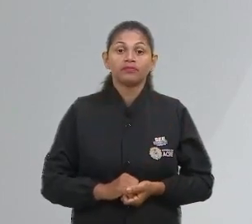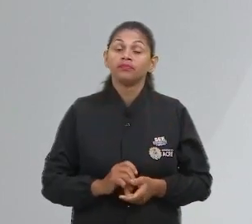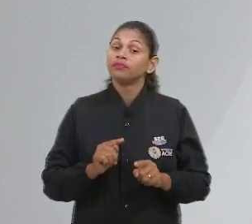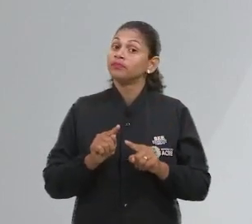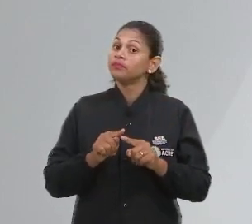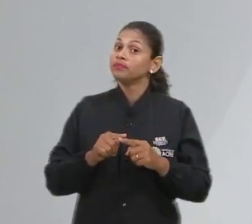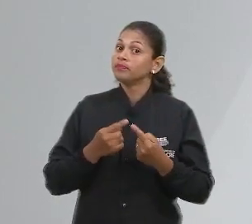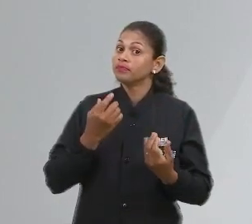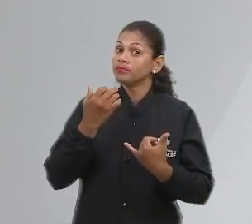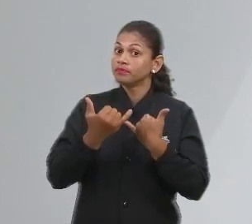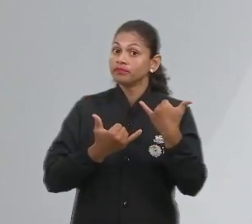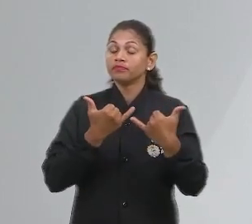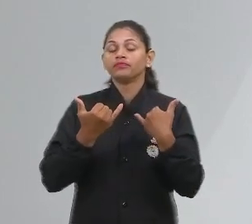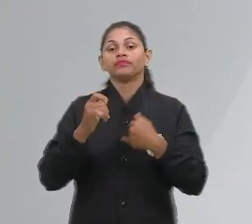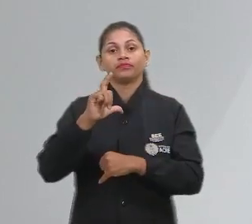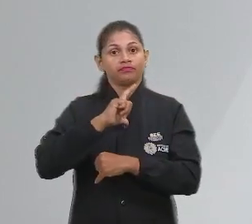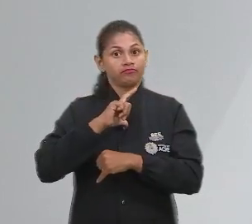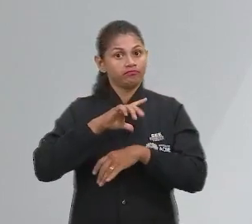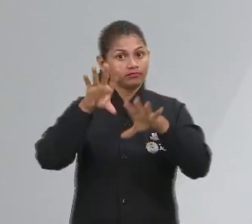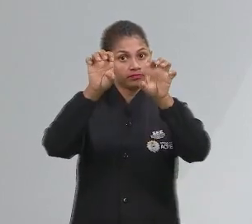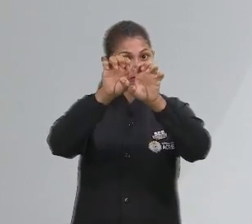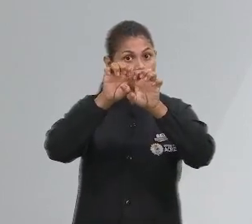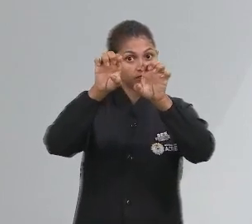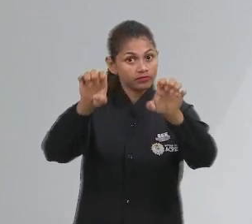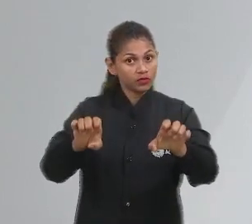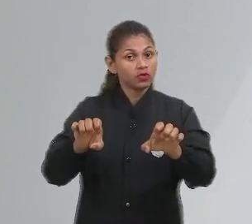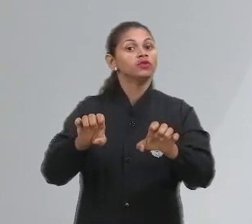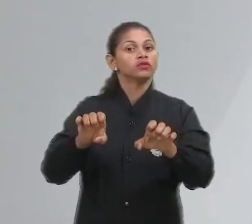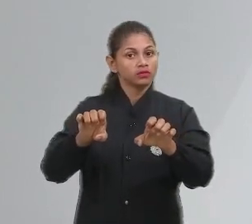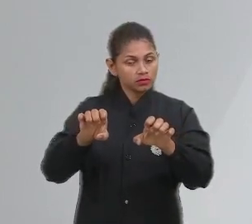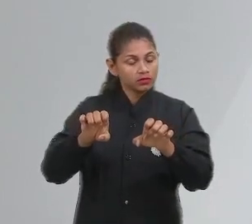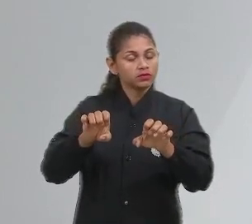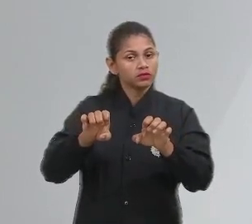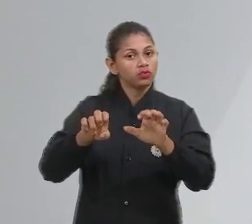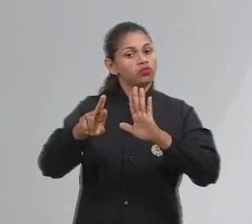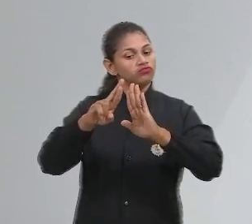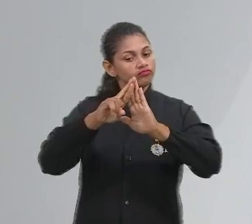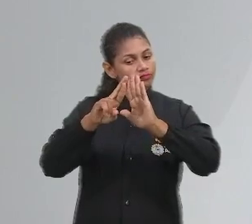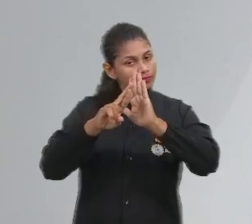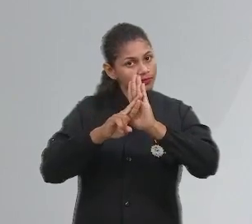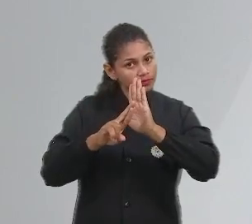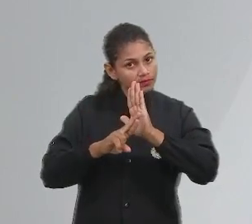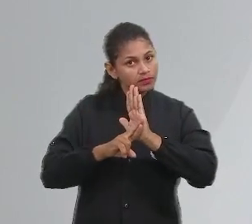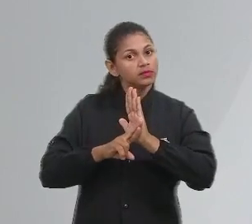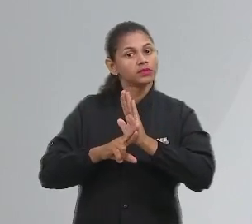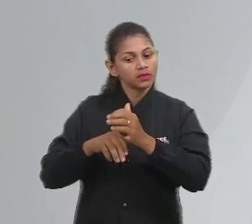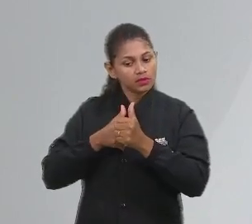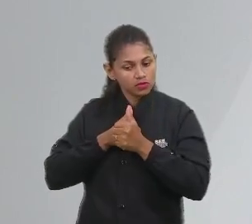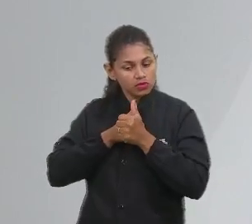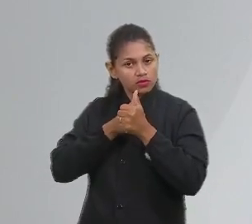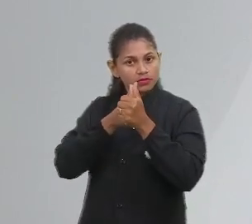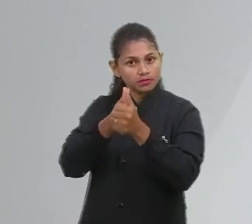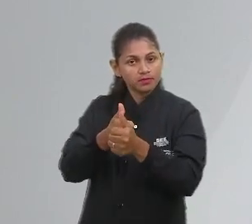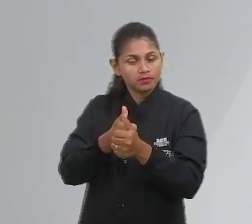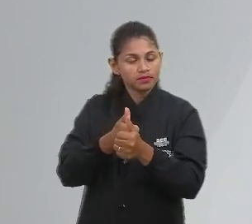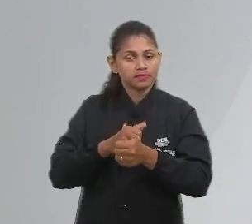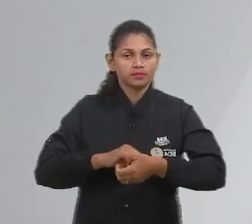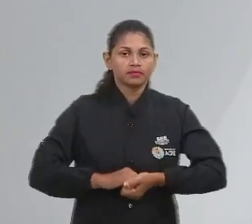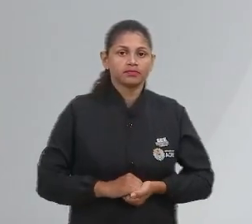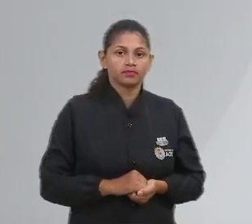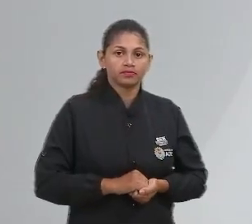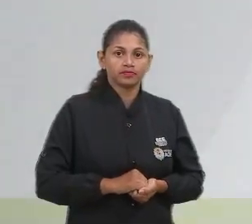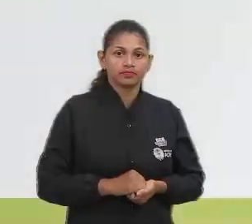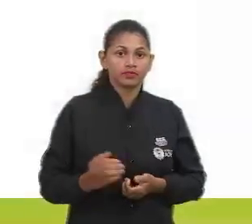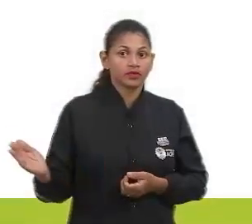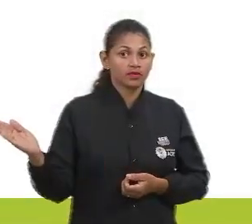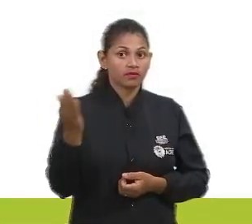jogo, ele tem uma estrutura para ser seguida, né, que ajuda aí os jogadores a cumprir a sua função. Vamos ver